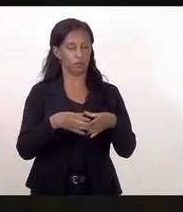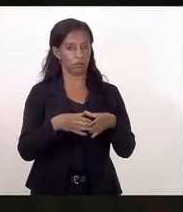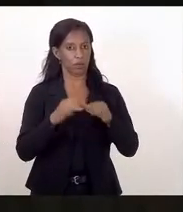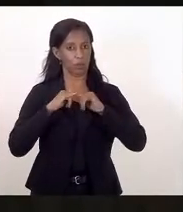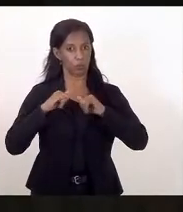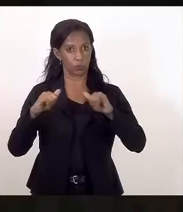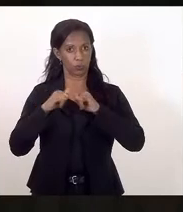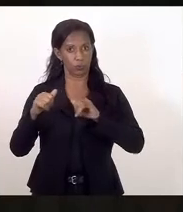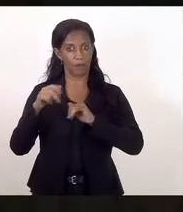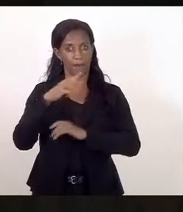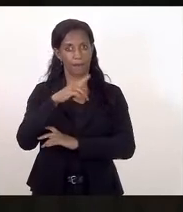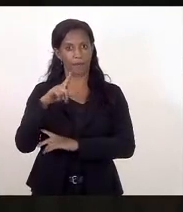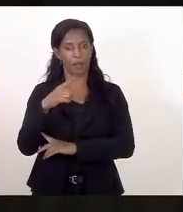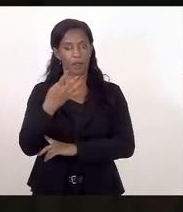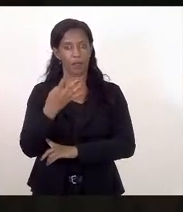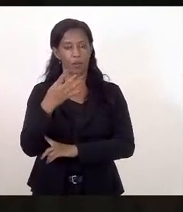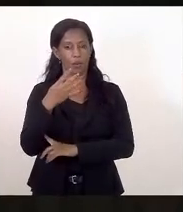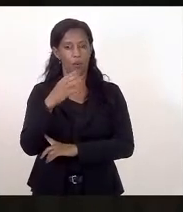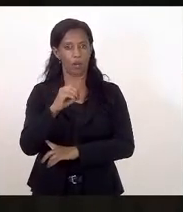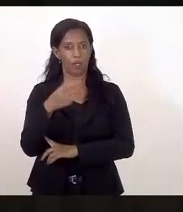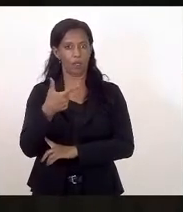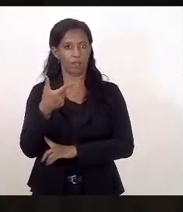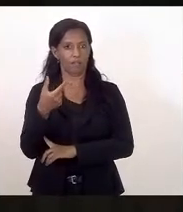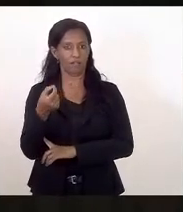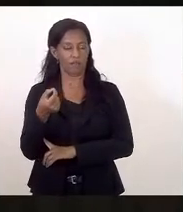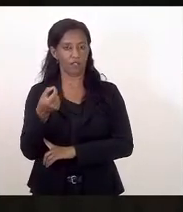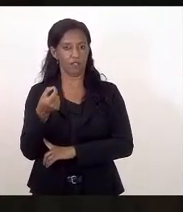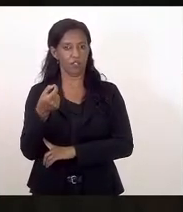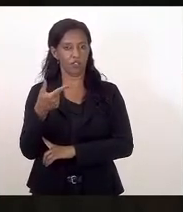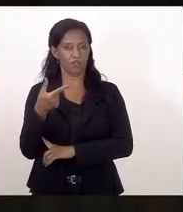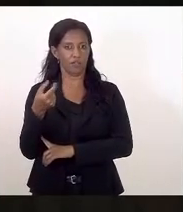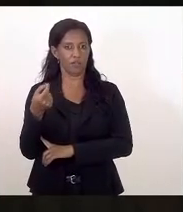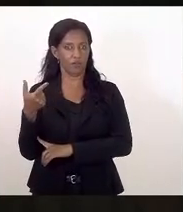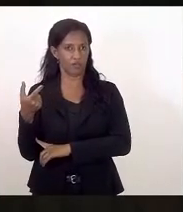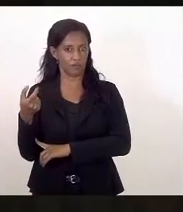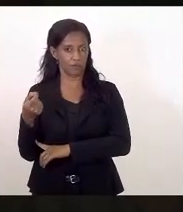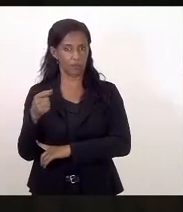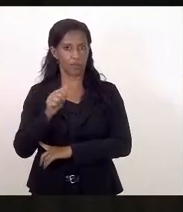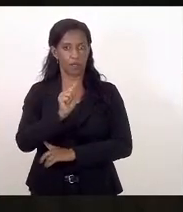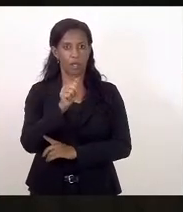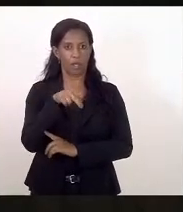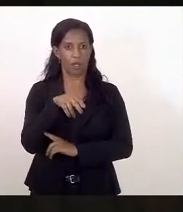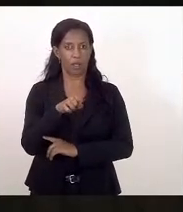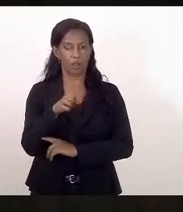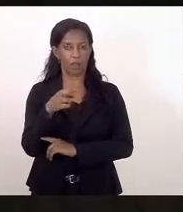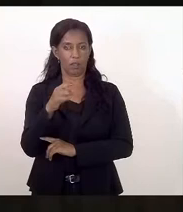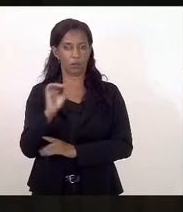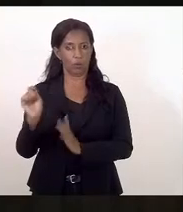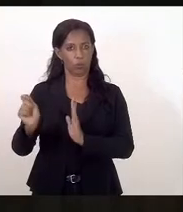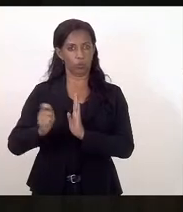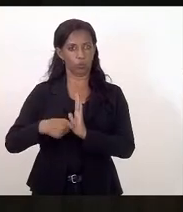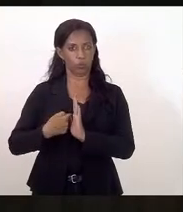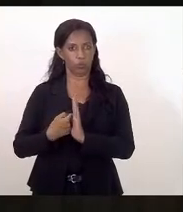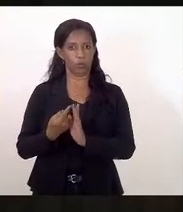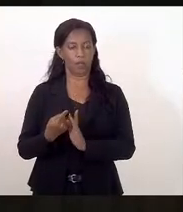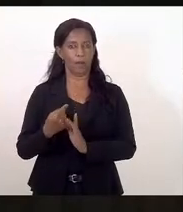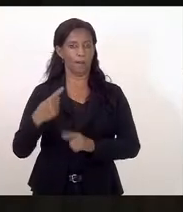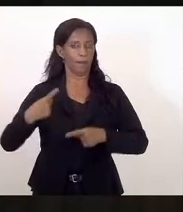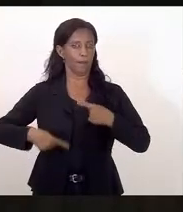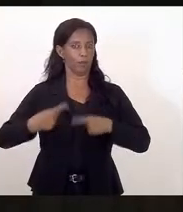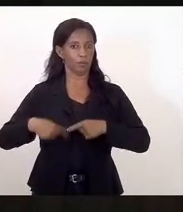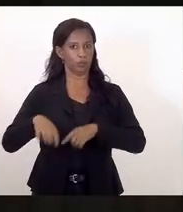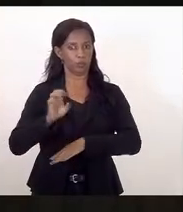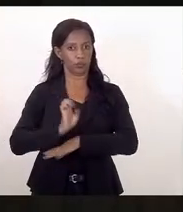Anuncio o projeto de lei número 4020-2021, de autoria do deputado Anderson Moraes, que institui a política